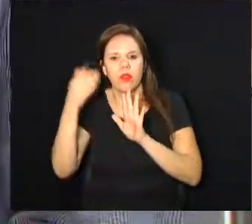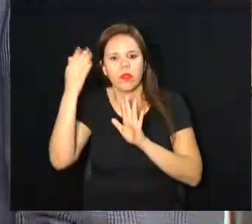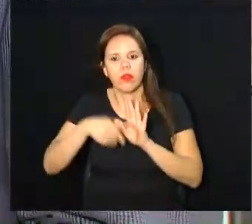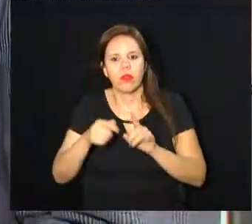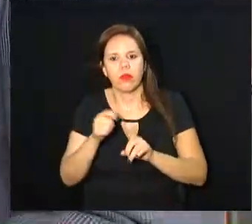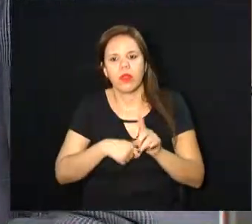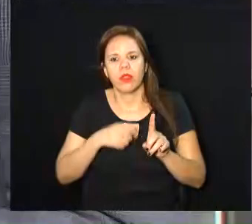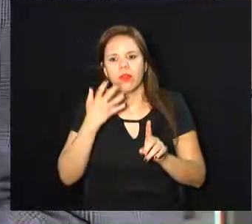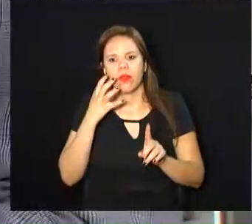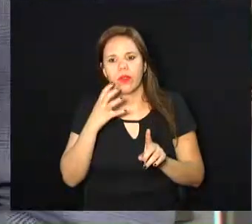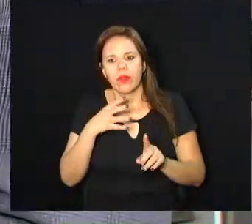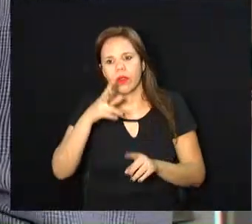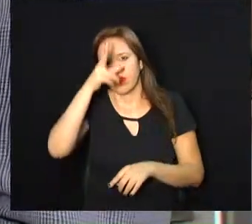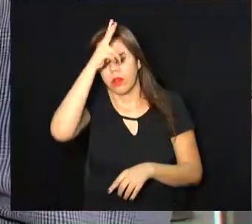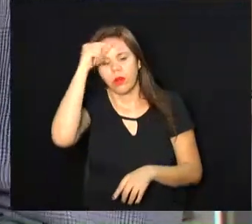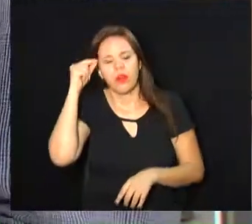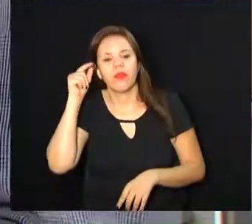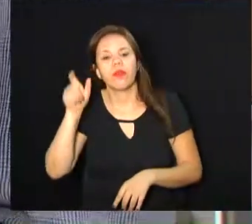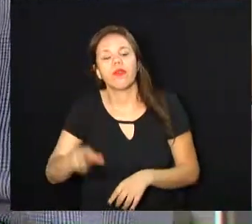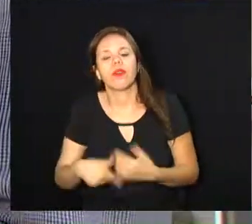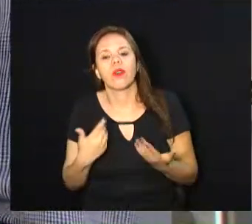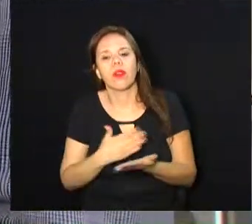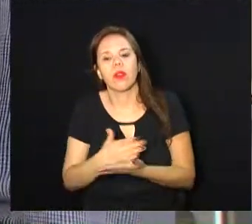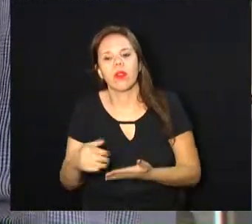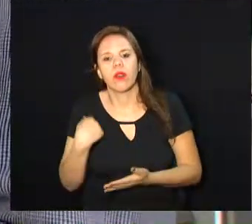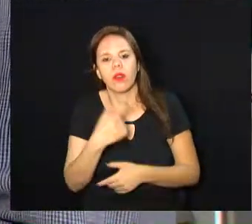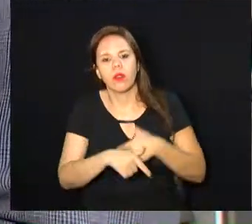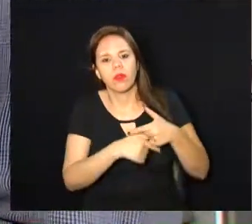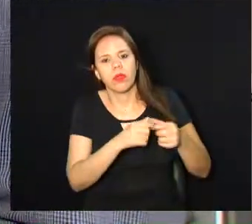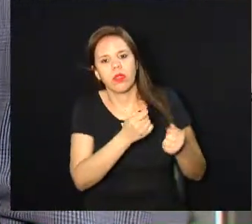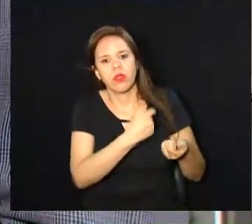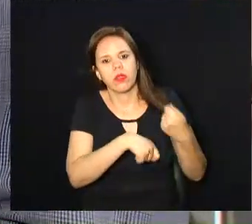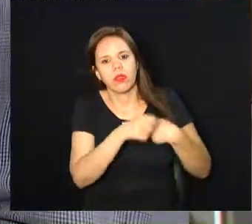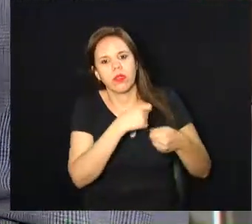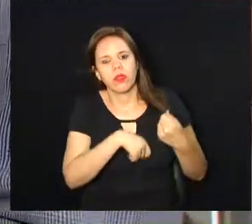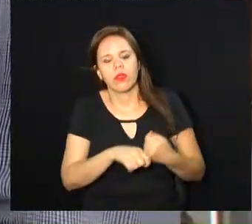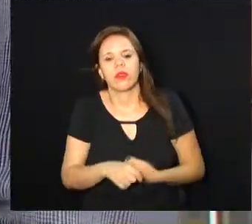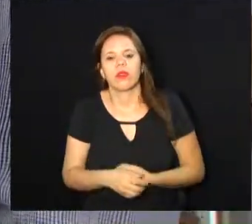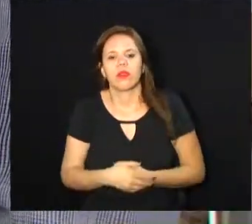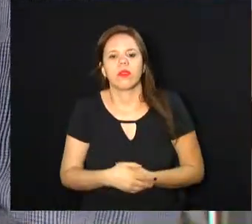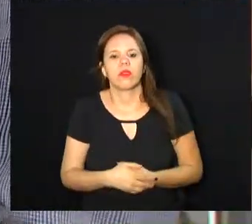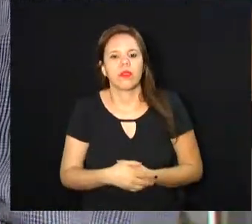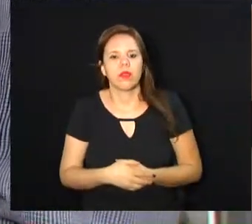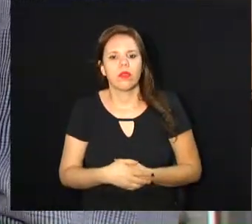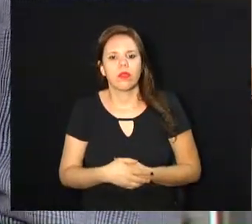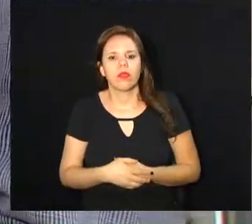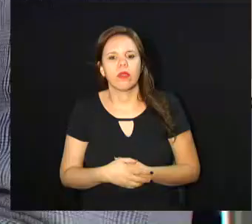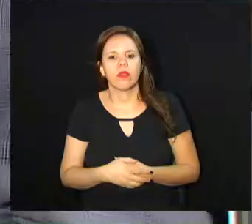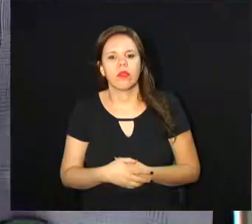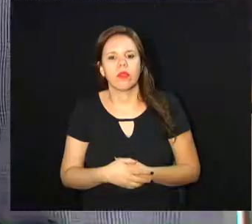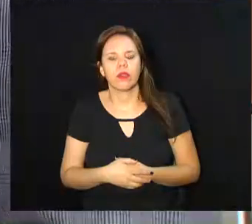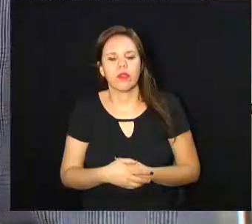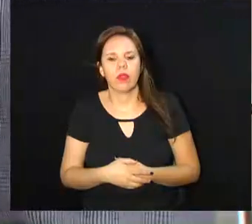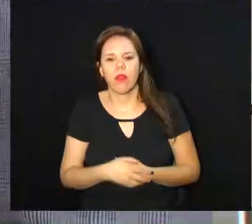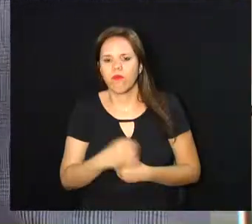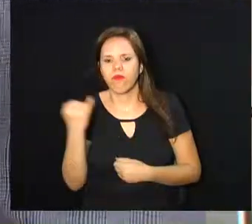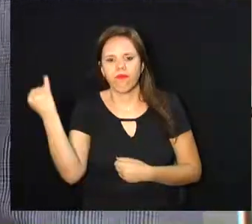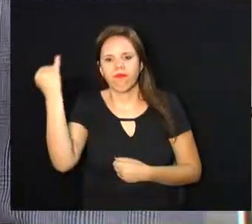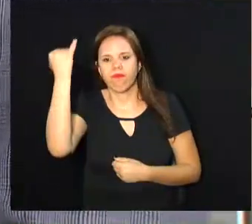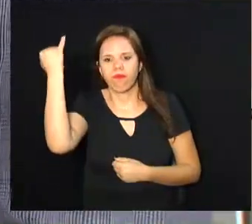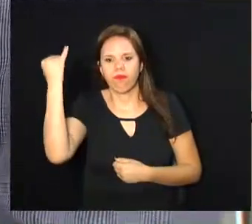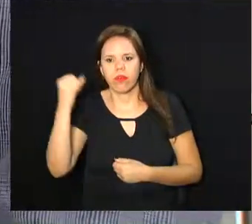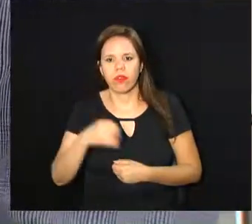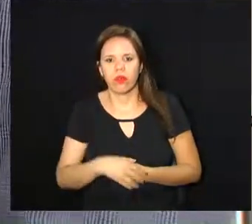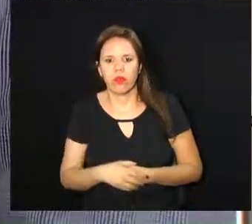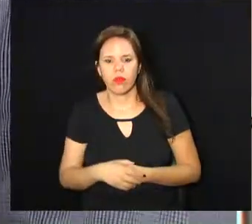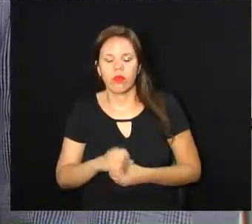fevereiro, prefeito, em março, no início da nossa gestão, foi assim, de suma importância. Porque